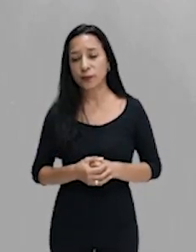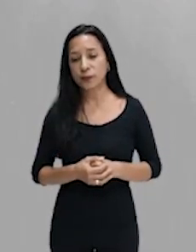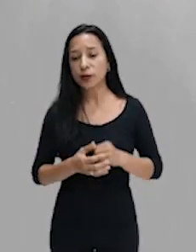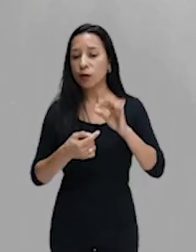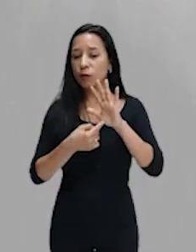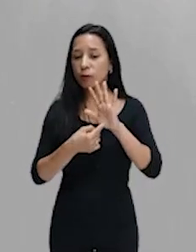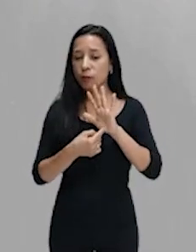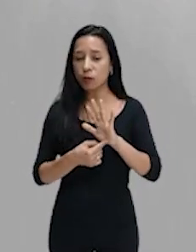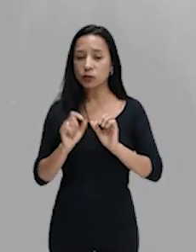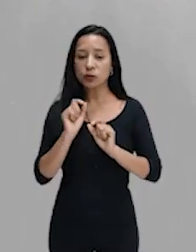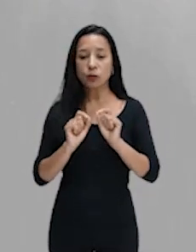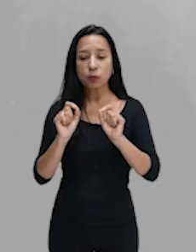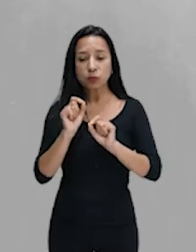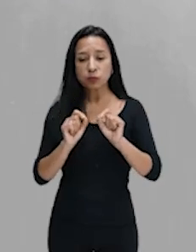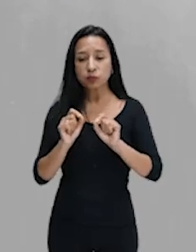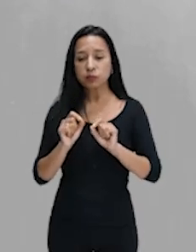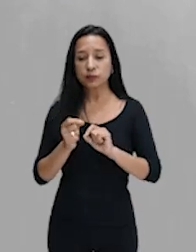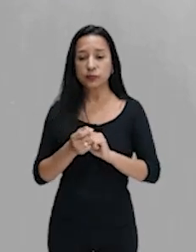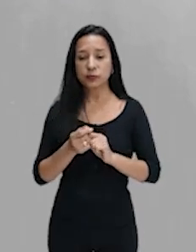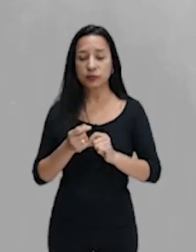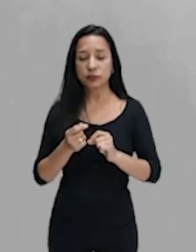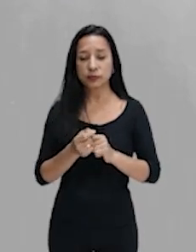sofria muito, então, nas suas